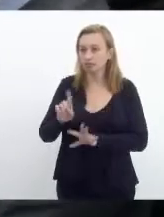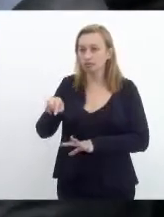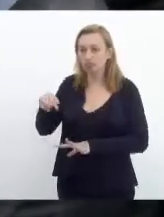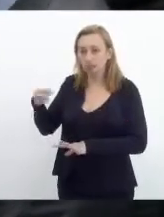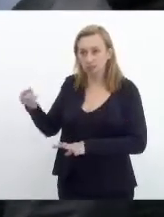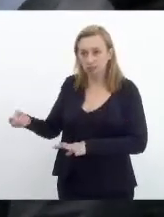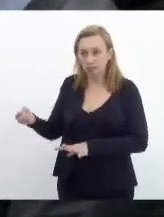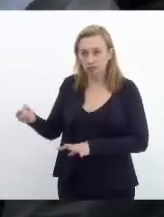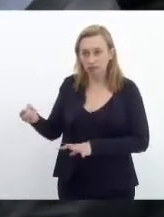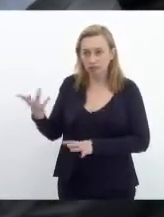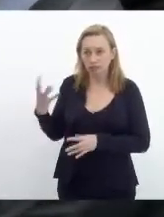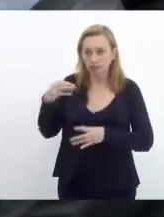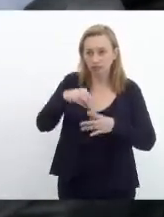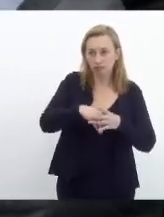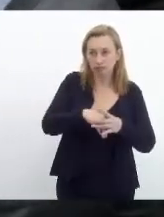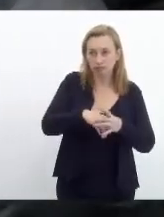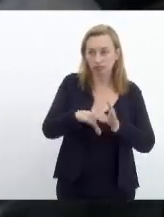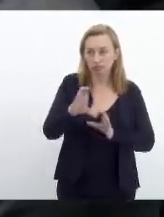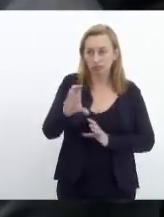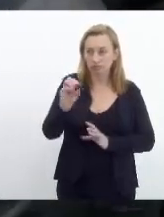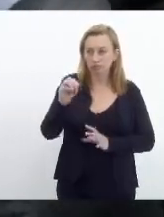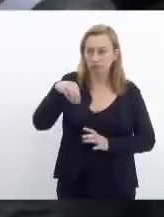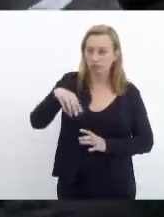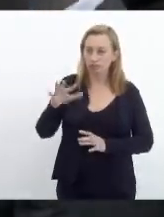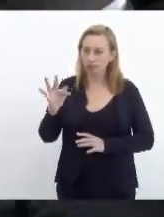outra incluindo o convênio com o FAS.